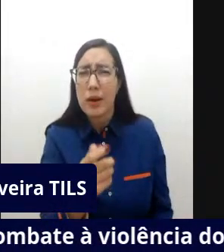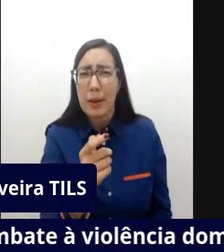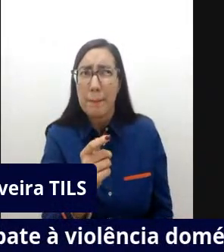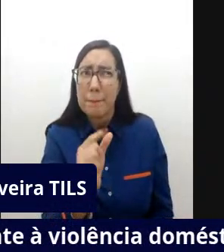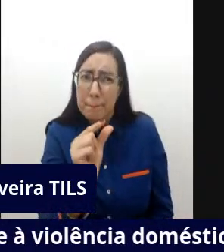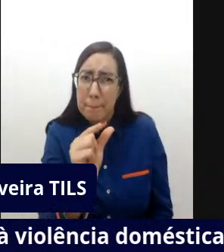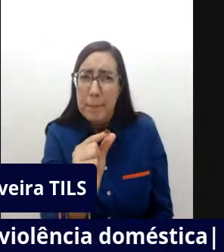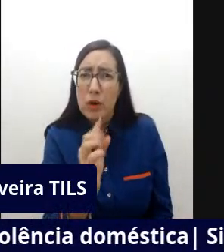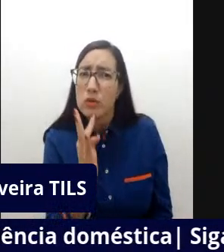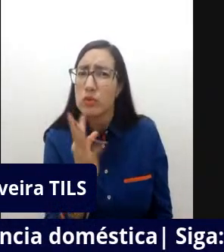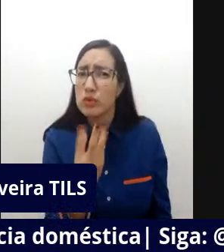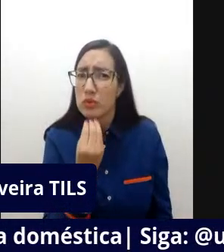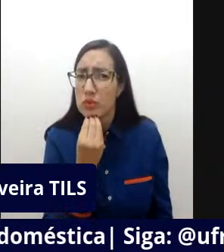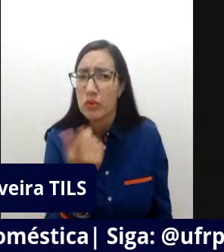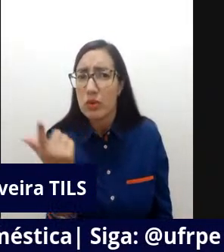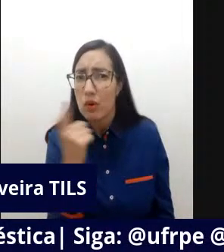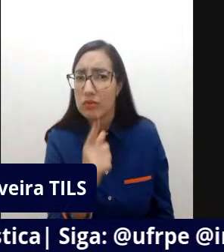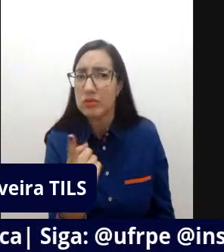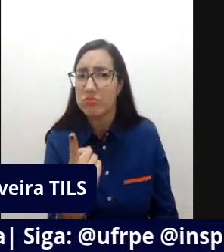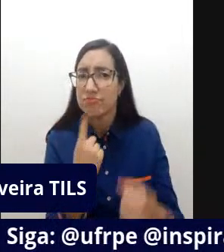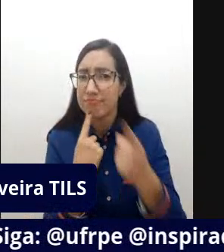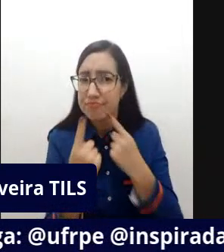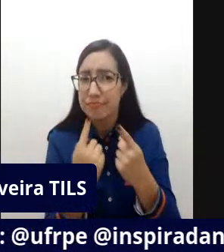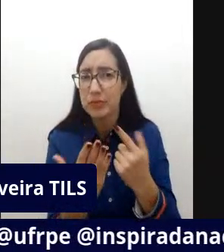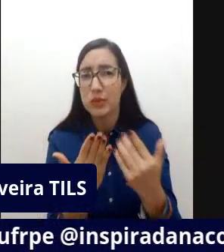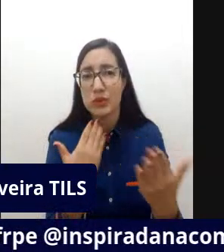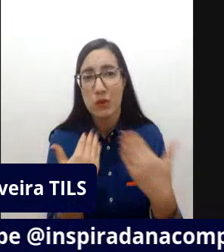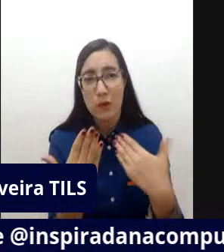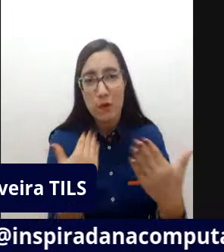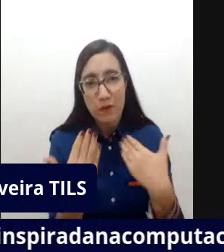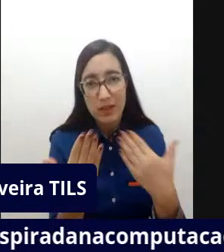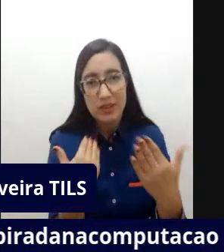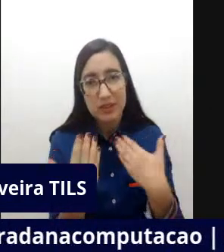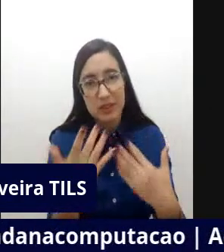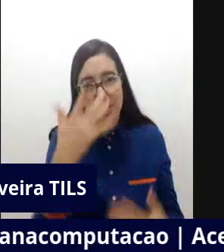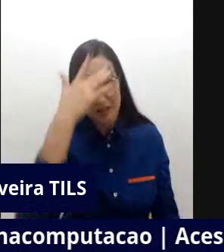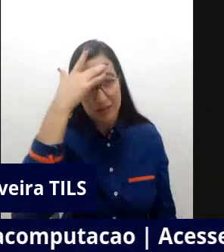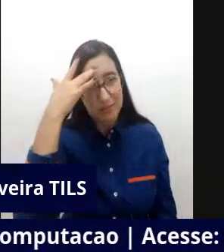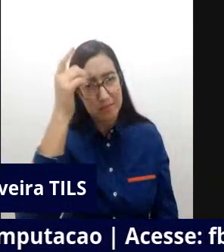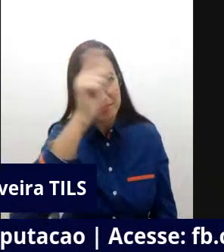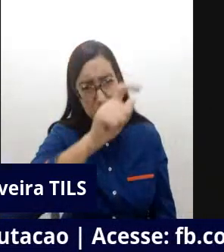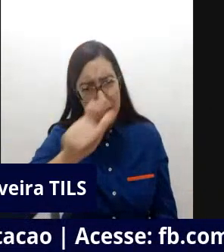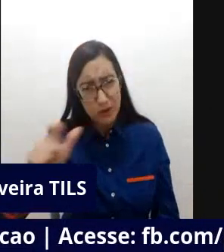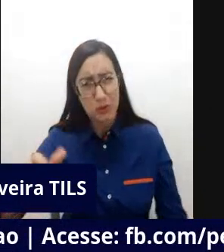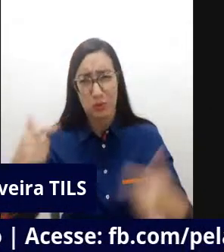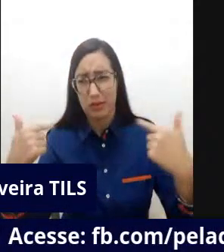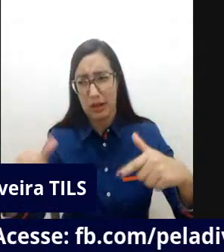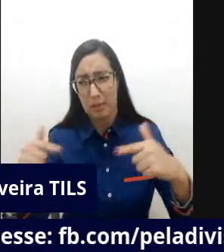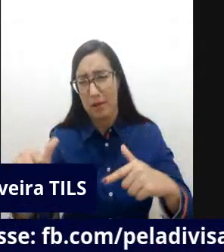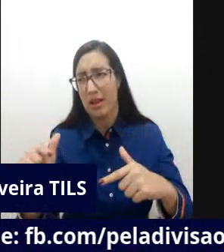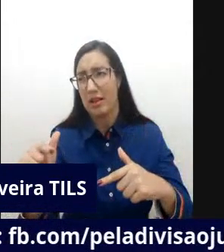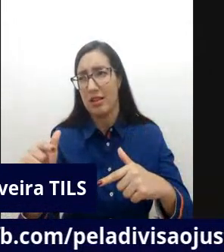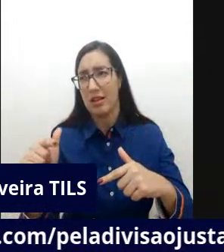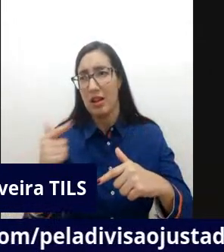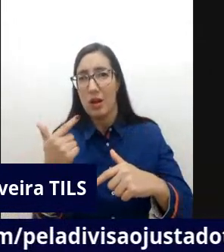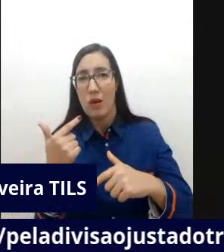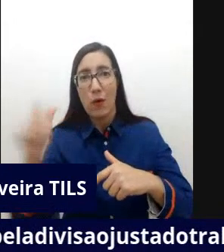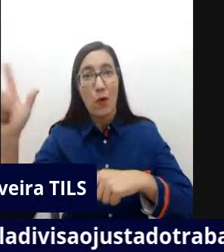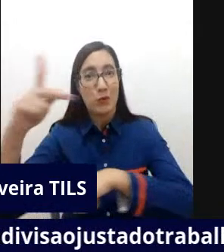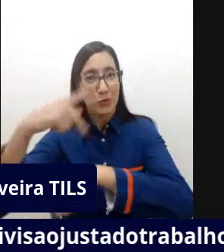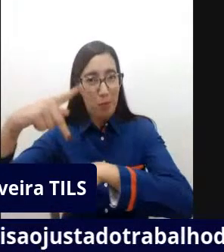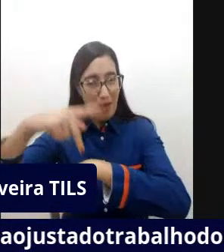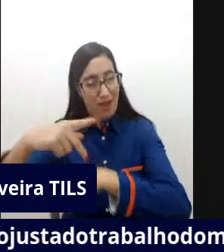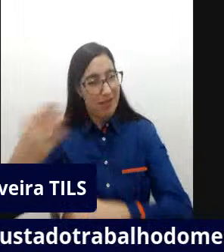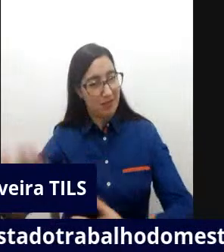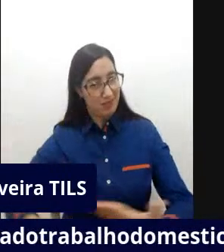dialogar com as trabalhadoras domésticas de outros países, porque temos uma federação internacional,